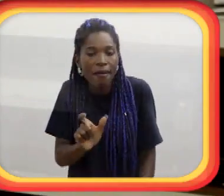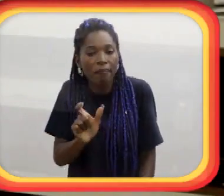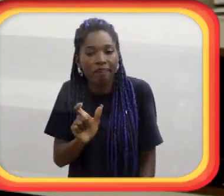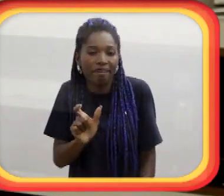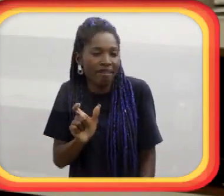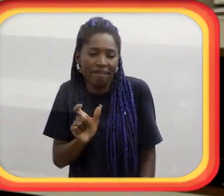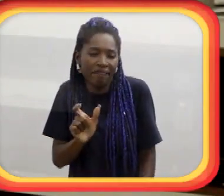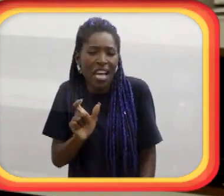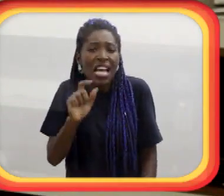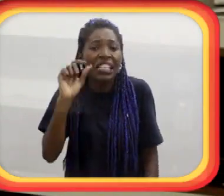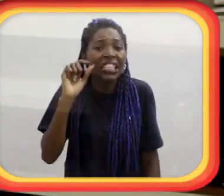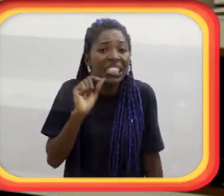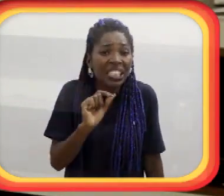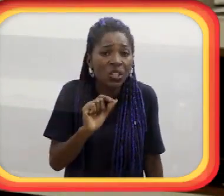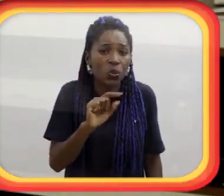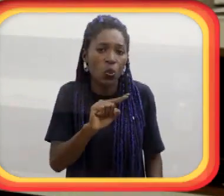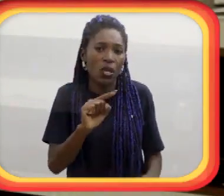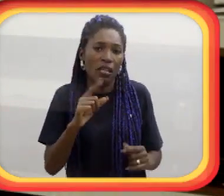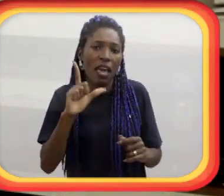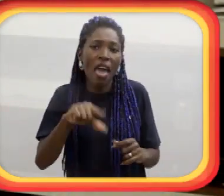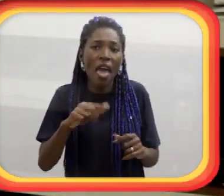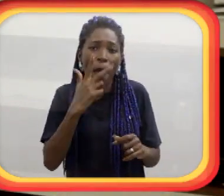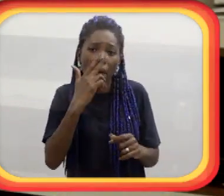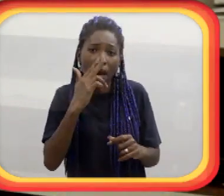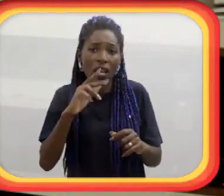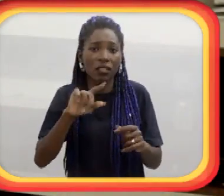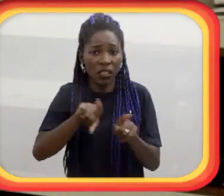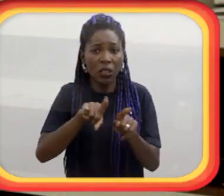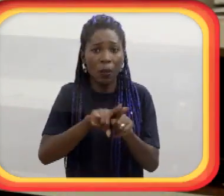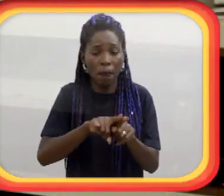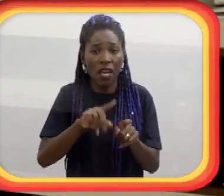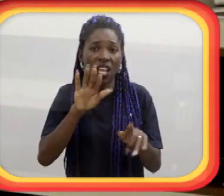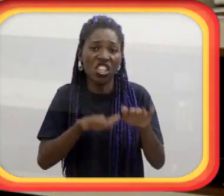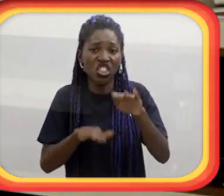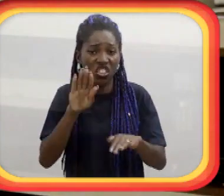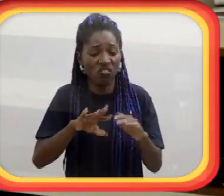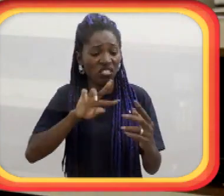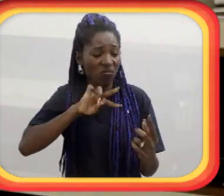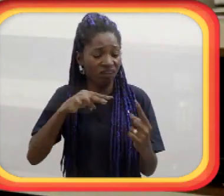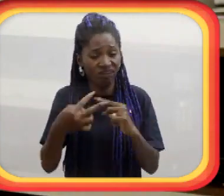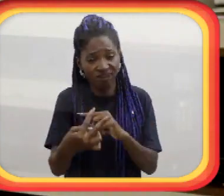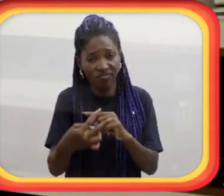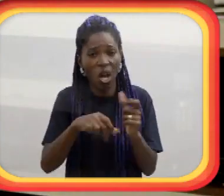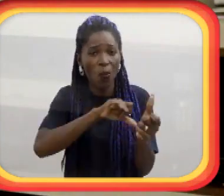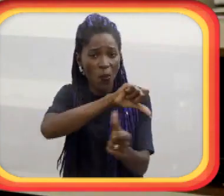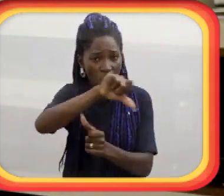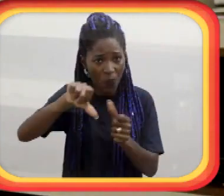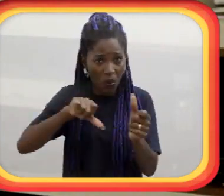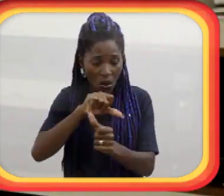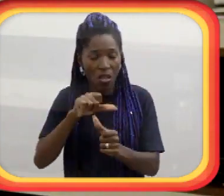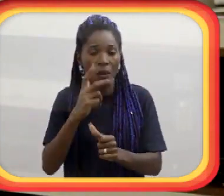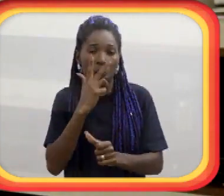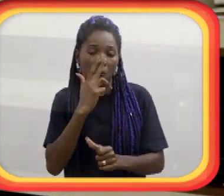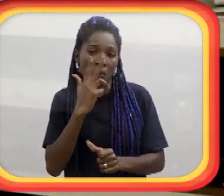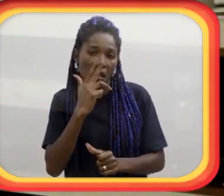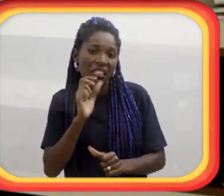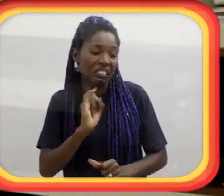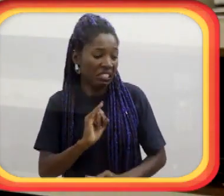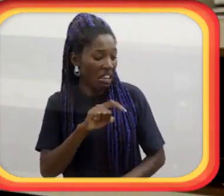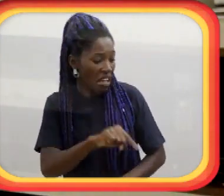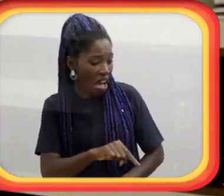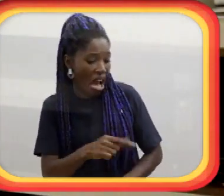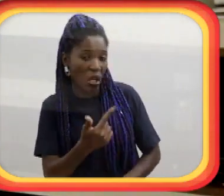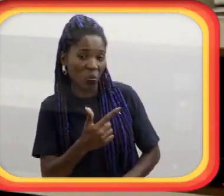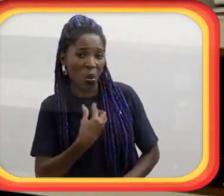ser gente. E aí isso acaba moldando muitas expectativas equivocadas em relação às pessoas, né? Então, e essa visão de